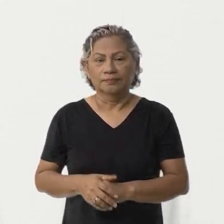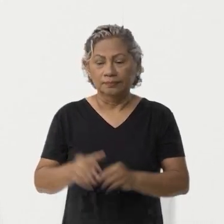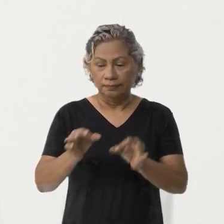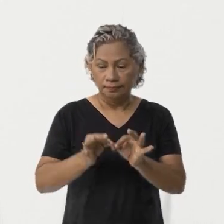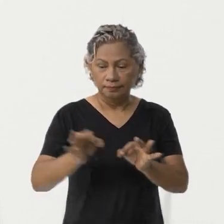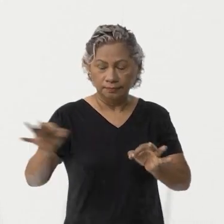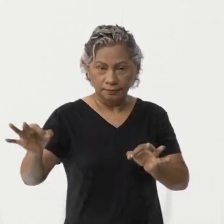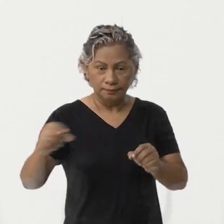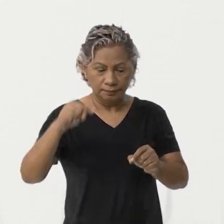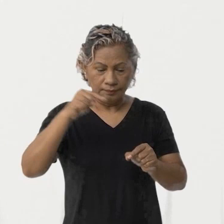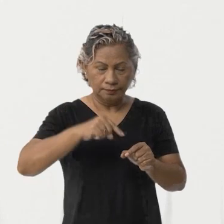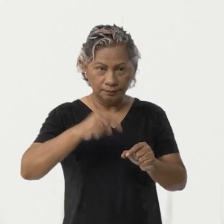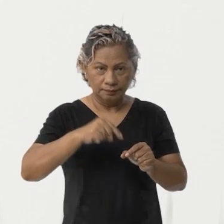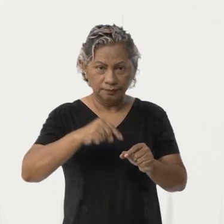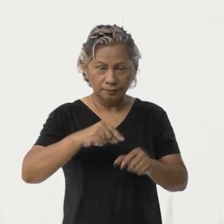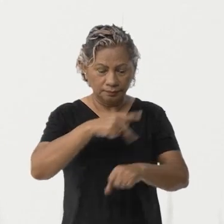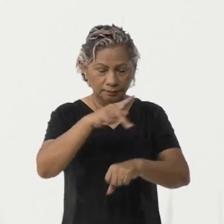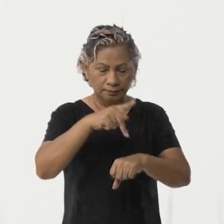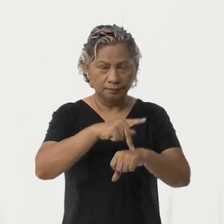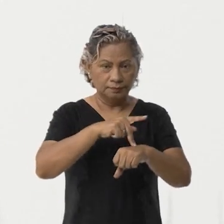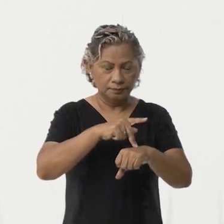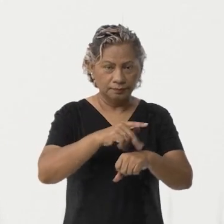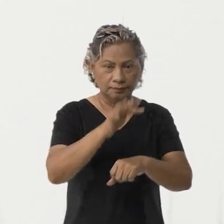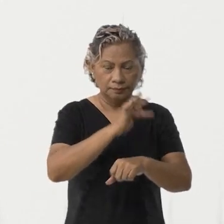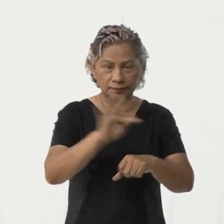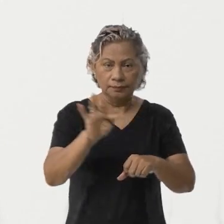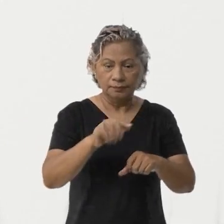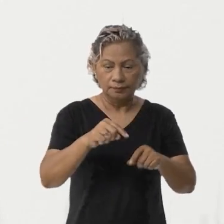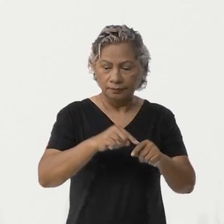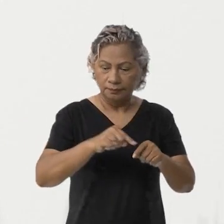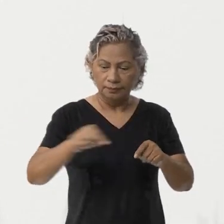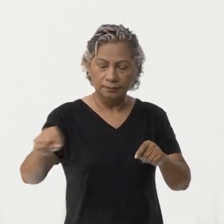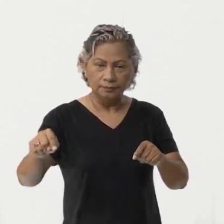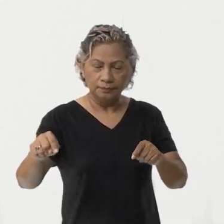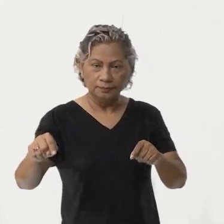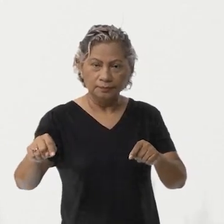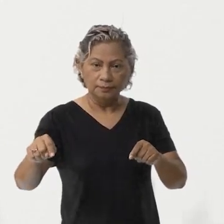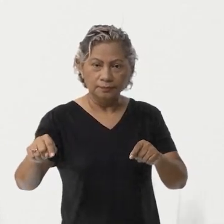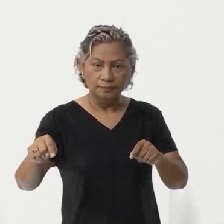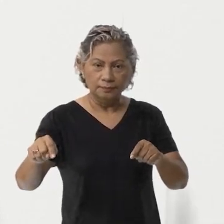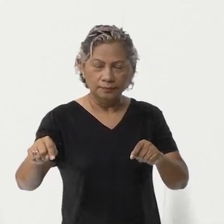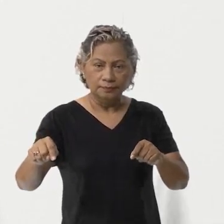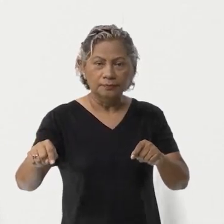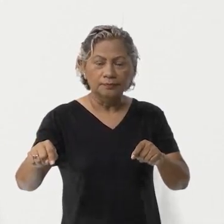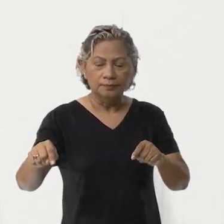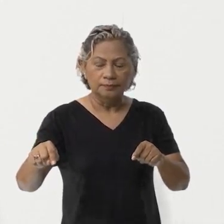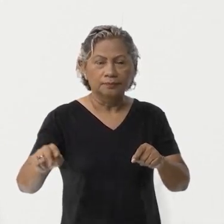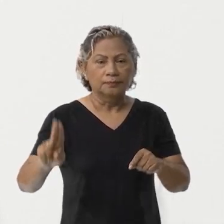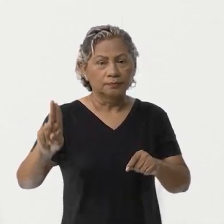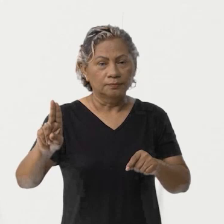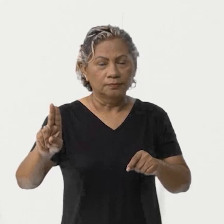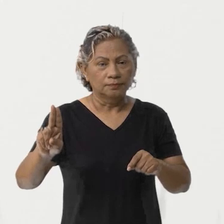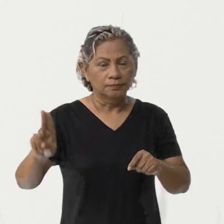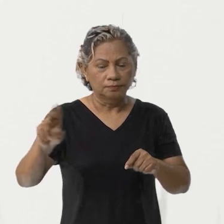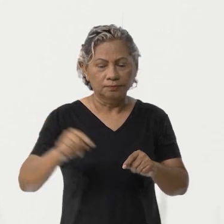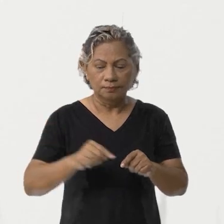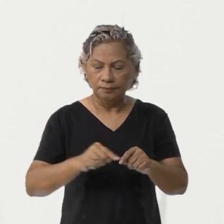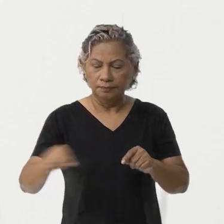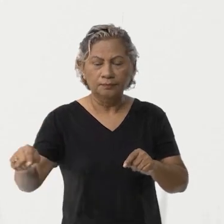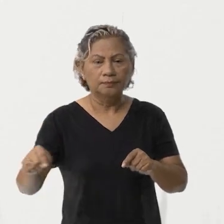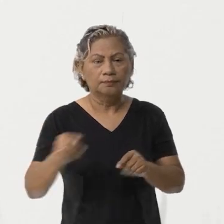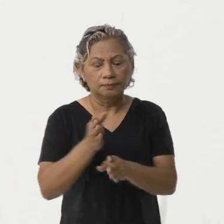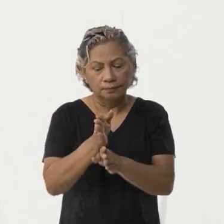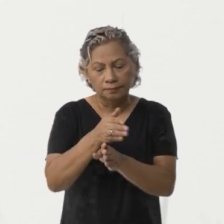lá na Guiana Francesa até o Uruguai, nós vamos ter aí grande extensão territorial. Qual seria, então,